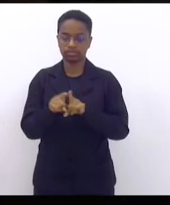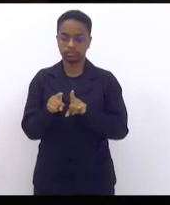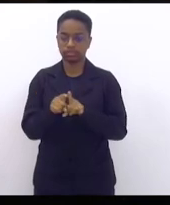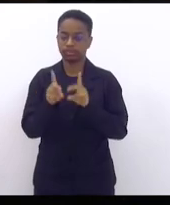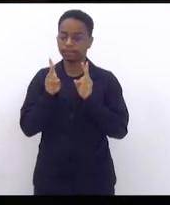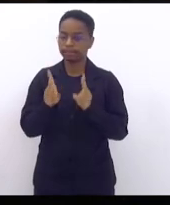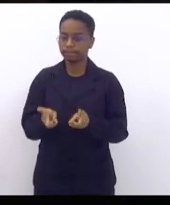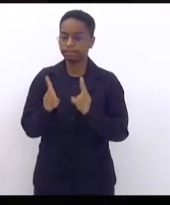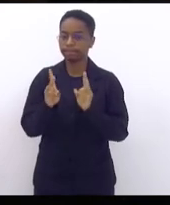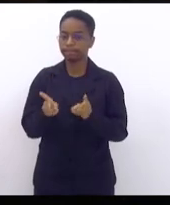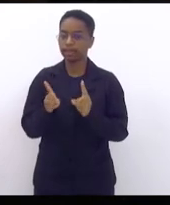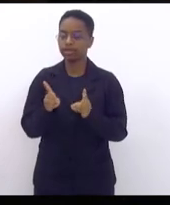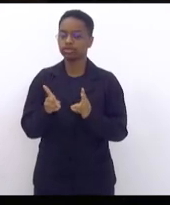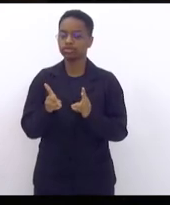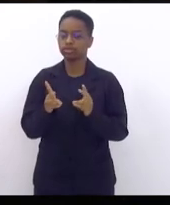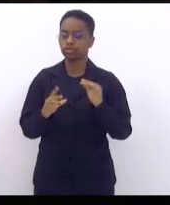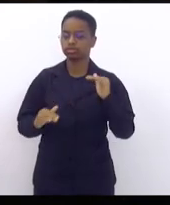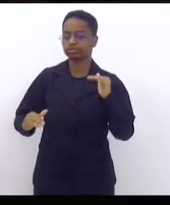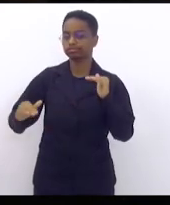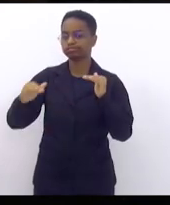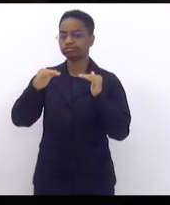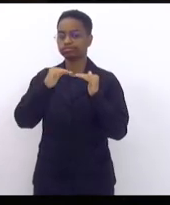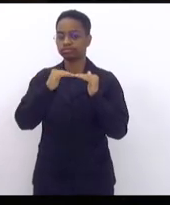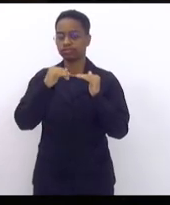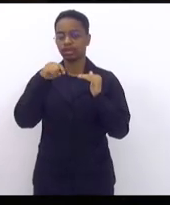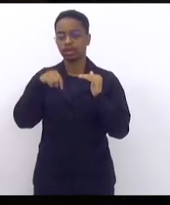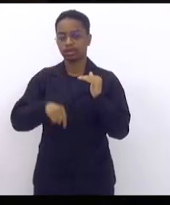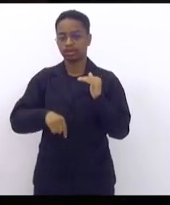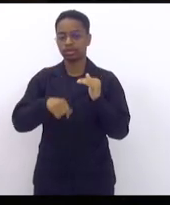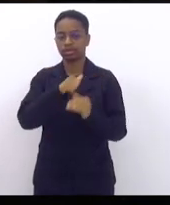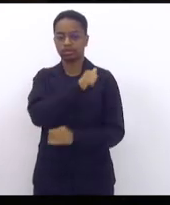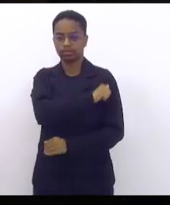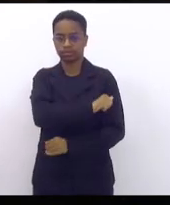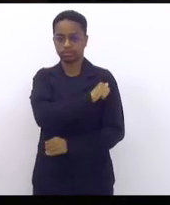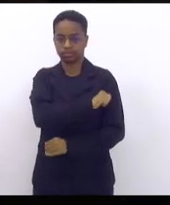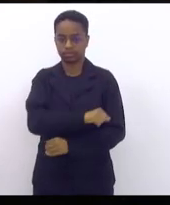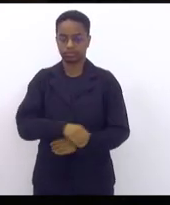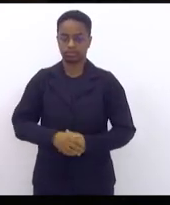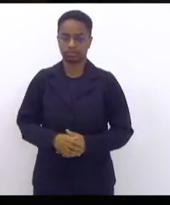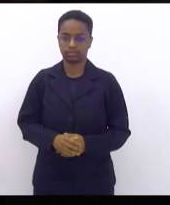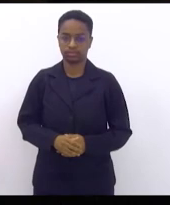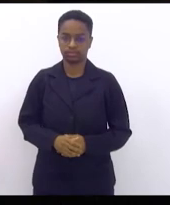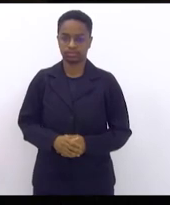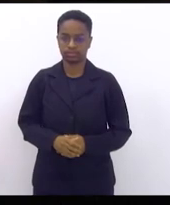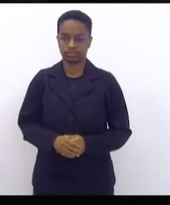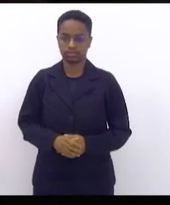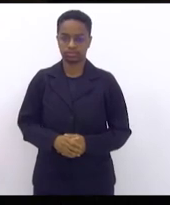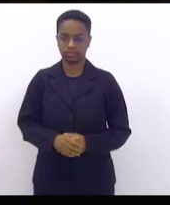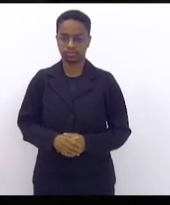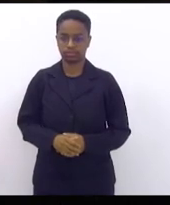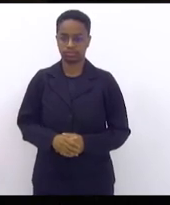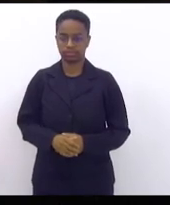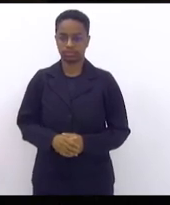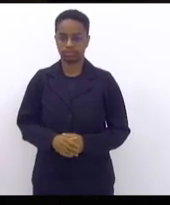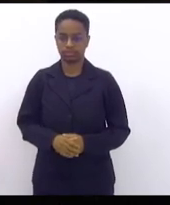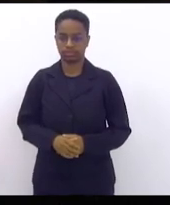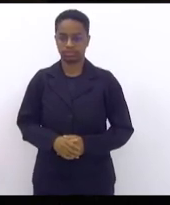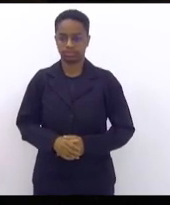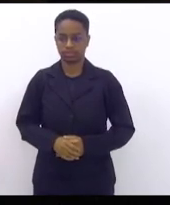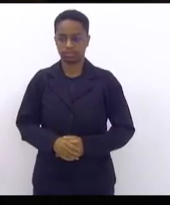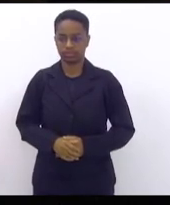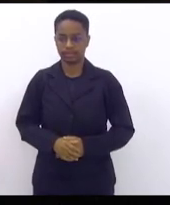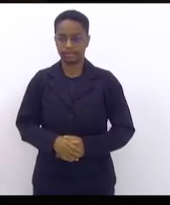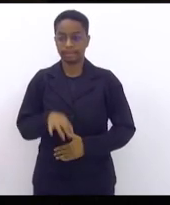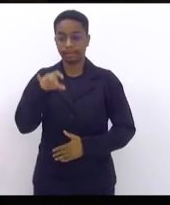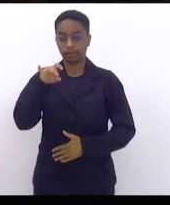mesmo patamar dentro do Estado do Rio de Janeiro. A última vez que encontrei a